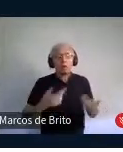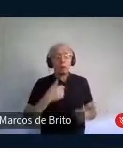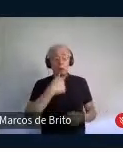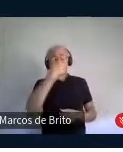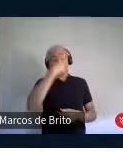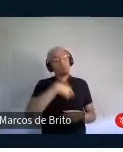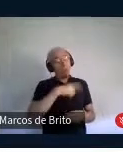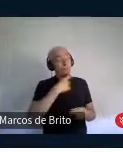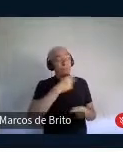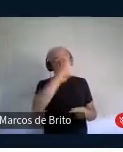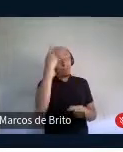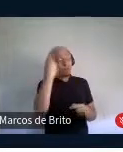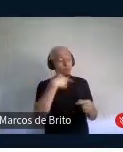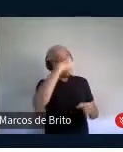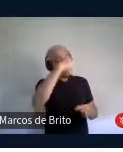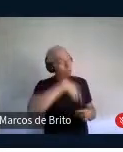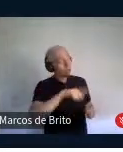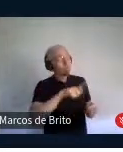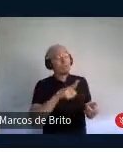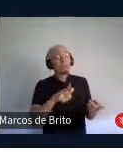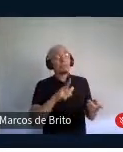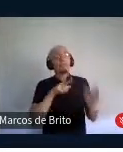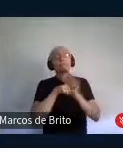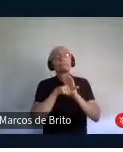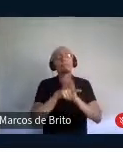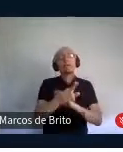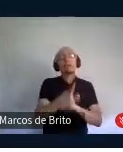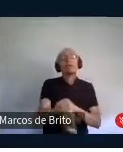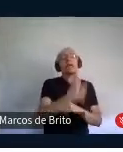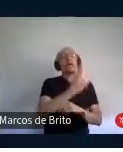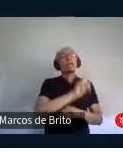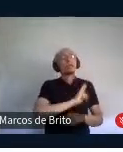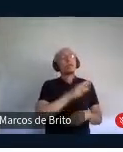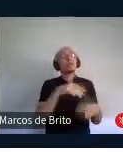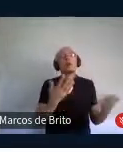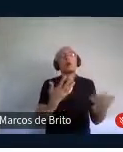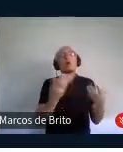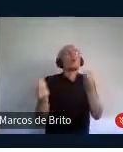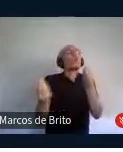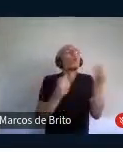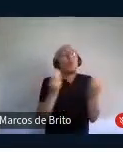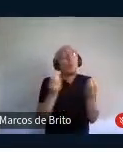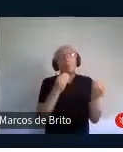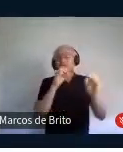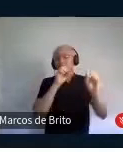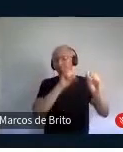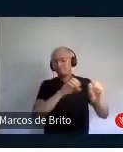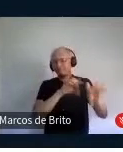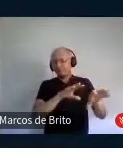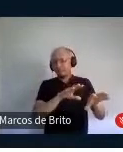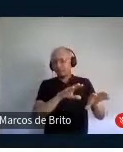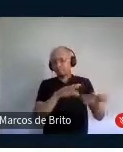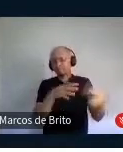e busca responder à seguinte questão: como devemos ensinar?